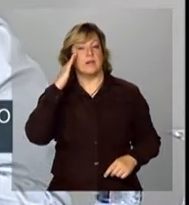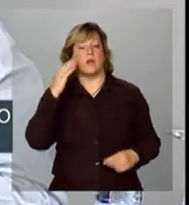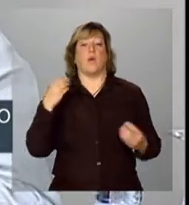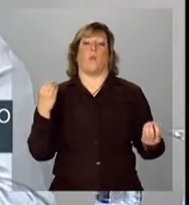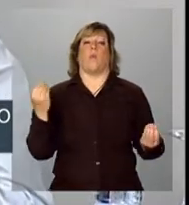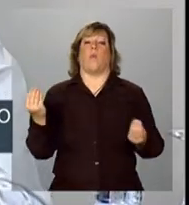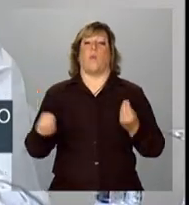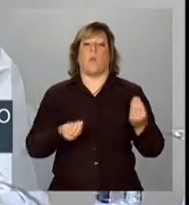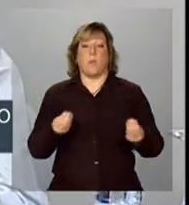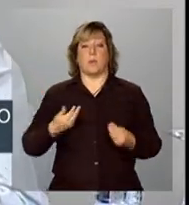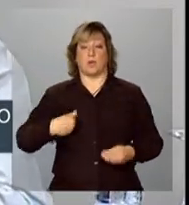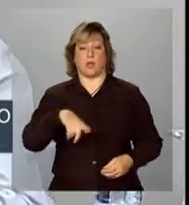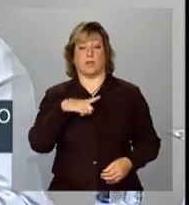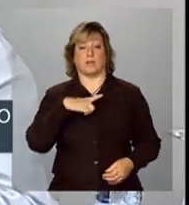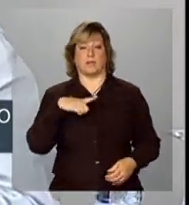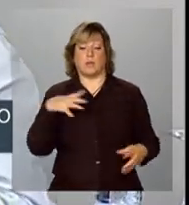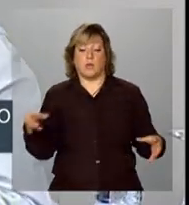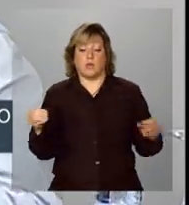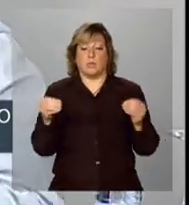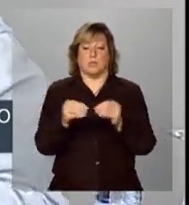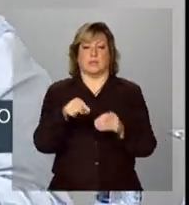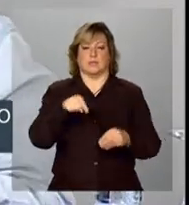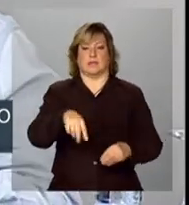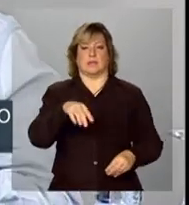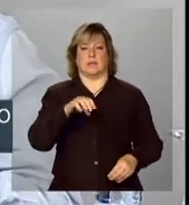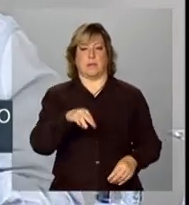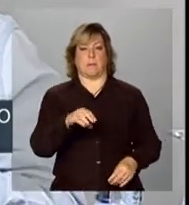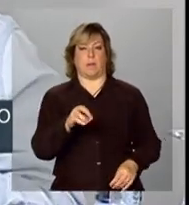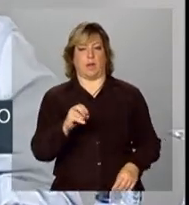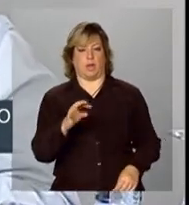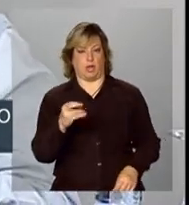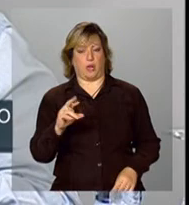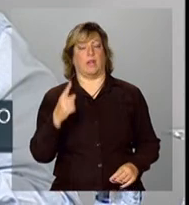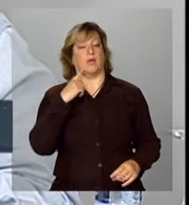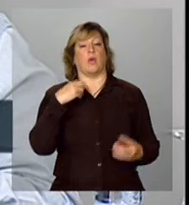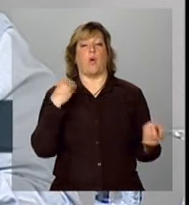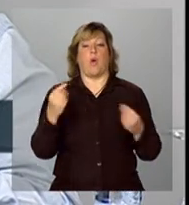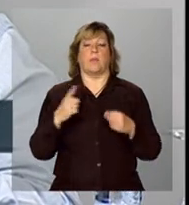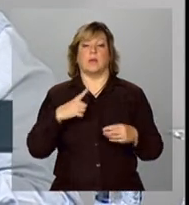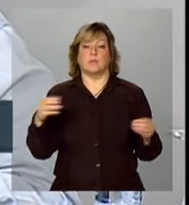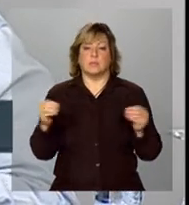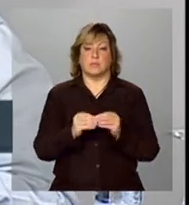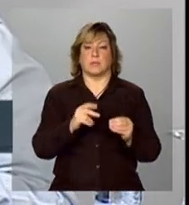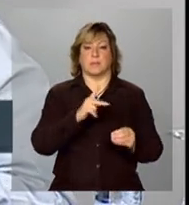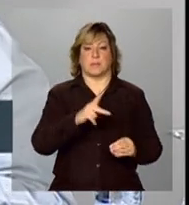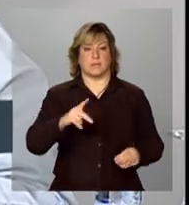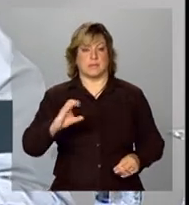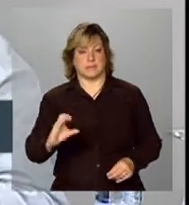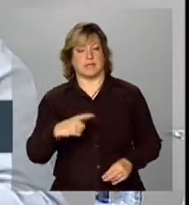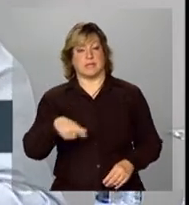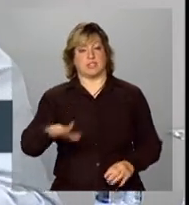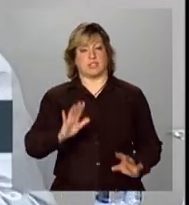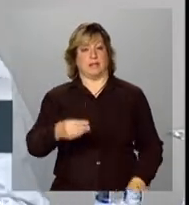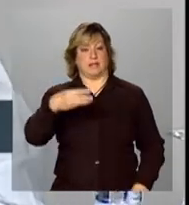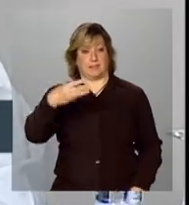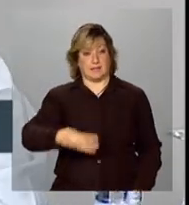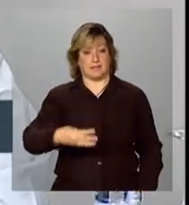que nós temos a inserção da moratória, como é que nós temos a inserção do PPCDAN já na sua terceira